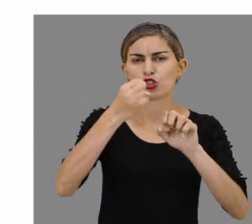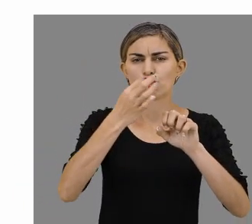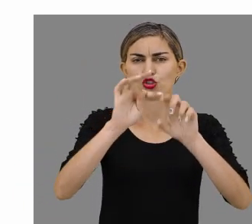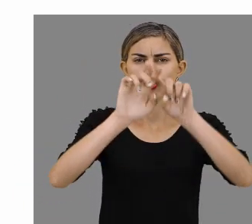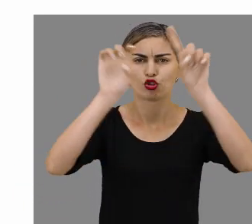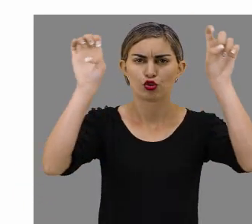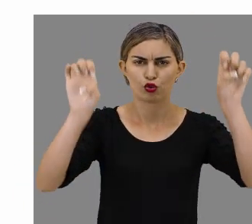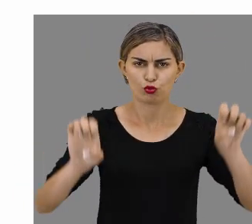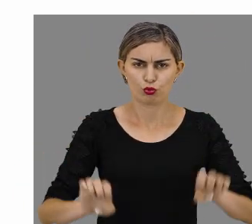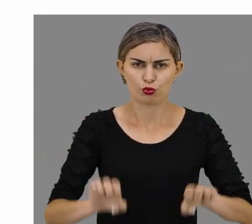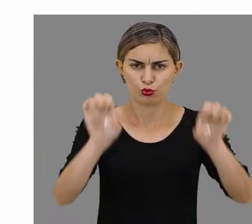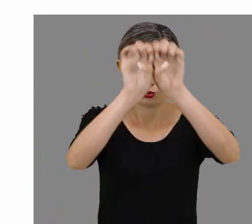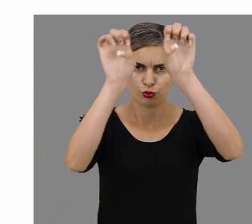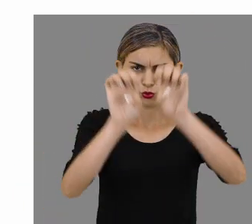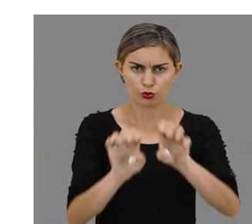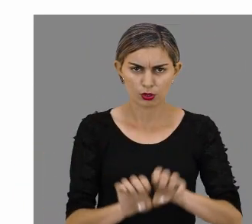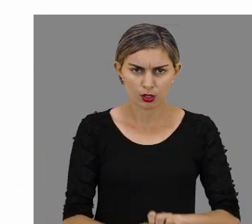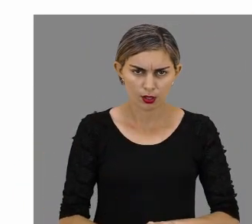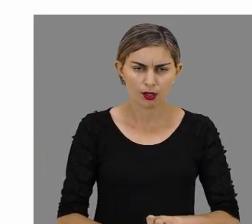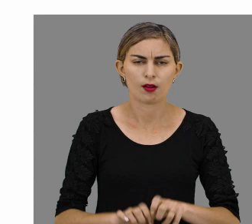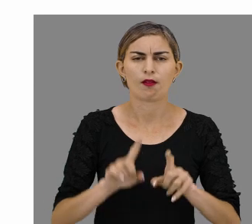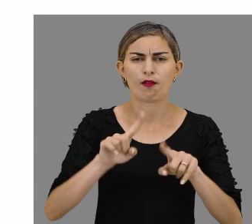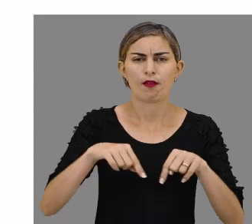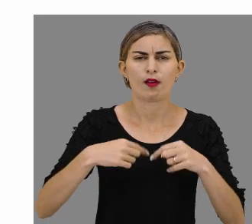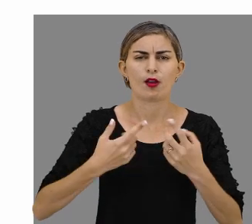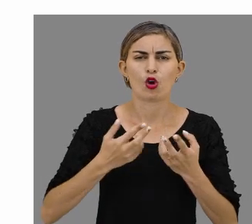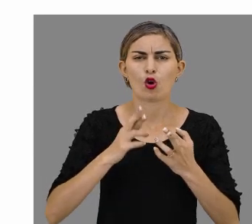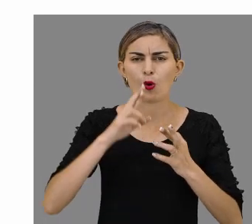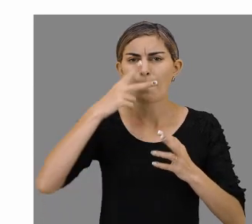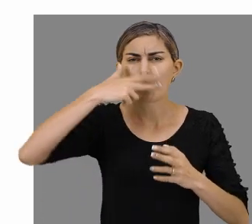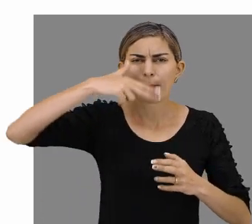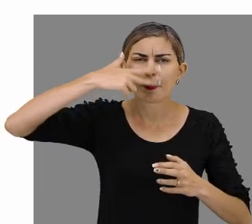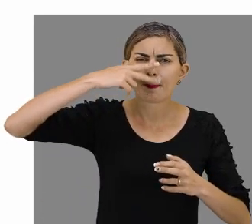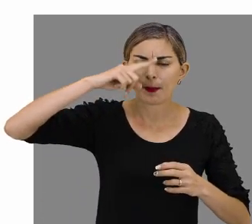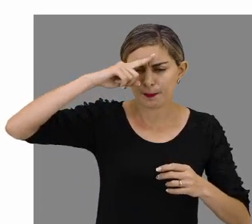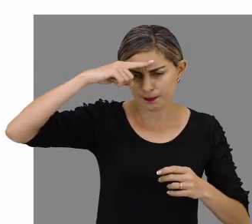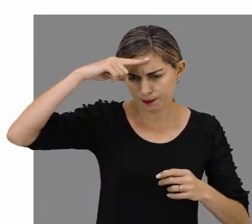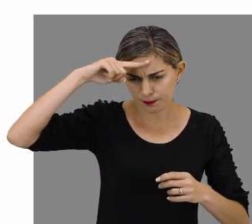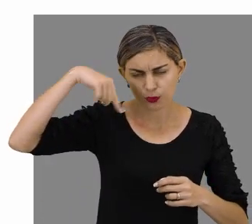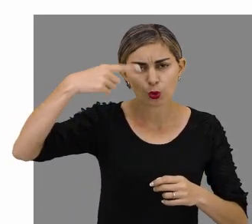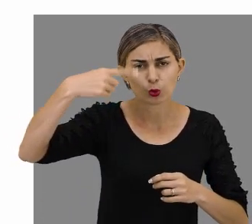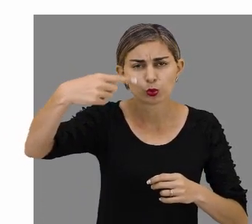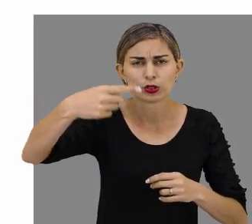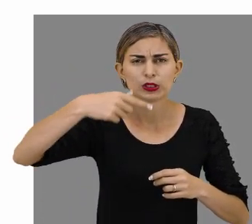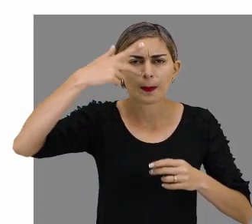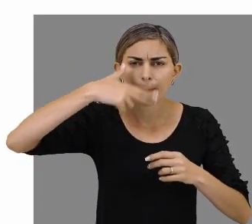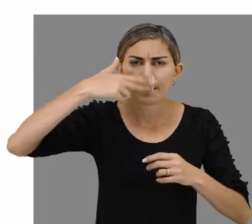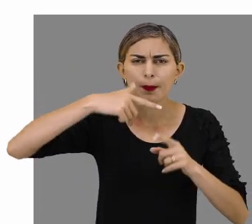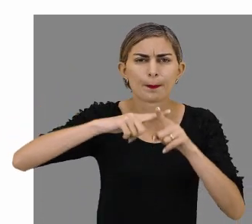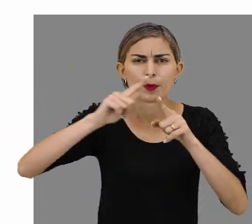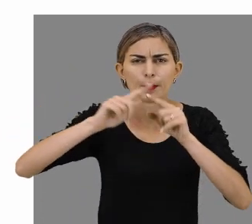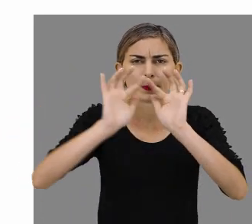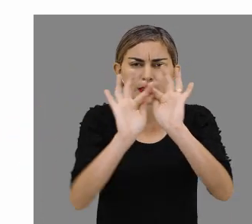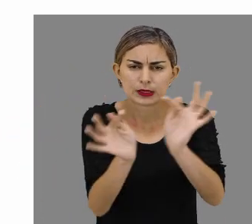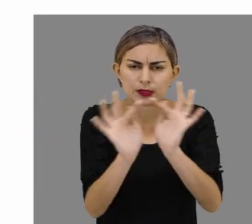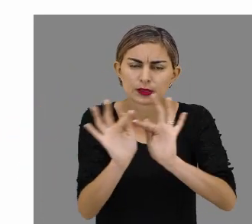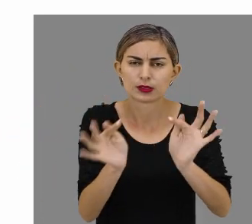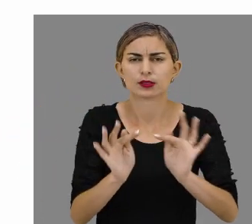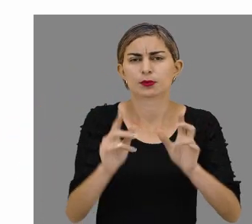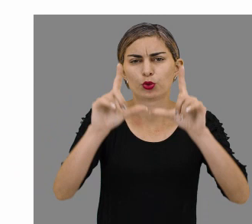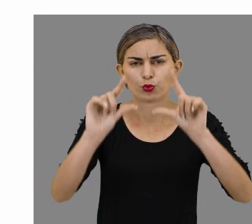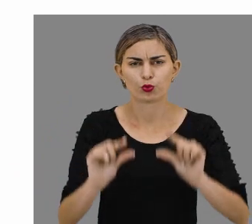linguagem estruturada dá ênfase ao uso de subrotinas. É muito eficiente para a resolução de problemas simples